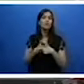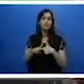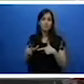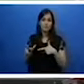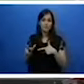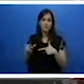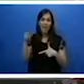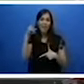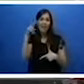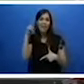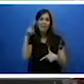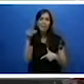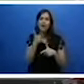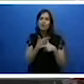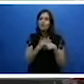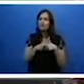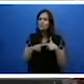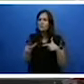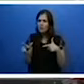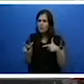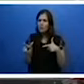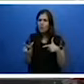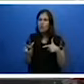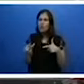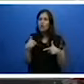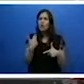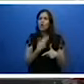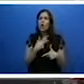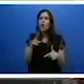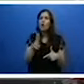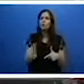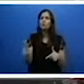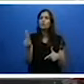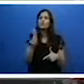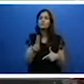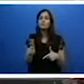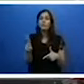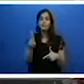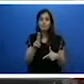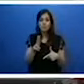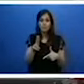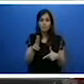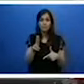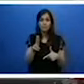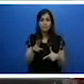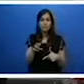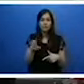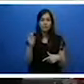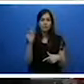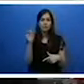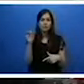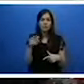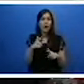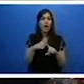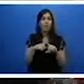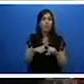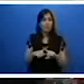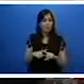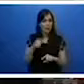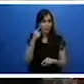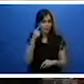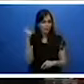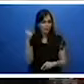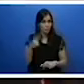divisões. Lembrando que a divisão, por enquanto, nós utilizamos apenas com o repertório que é a nossa tabuada. Então vamos